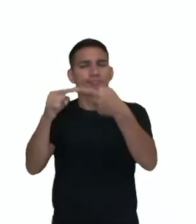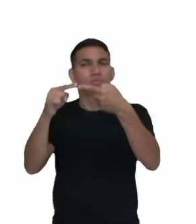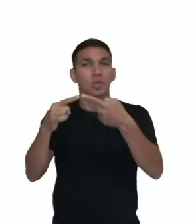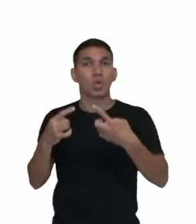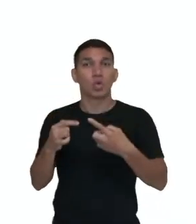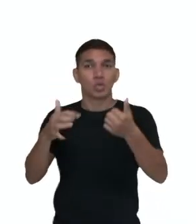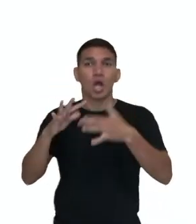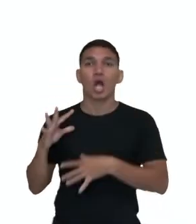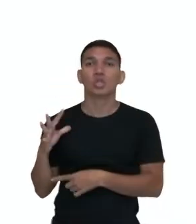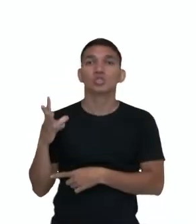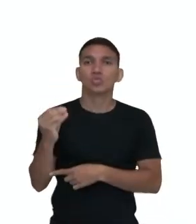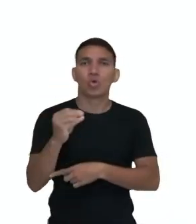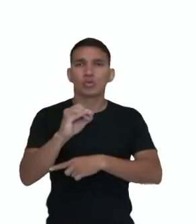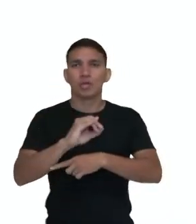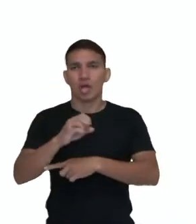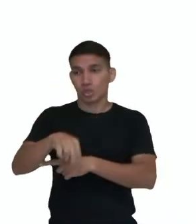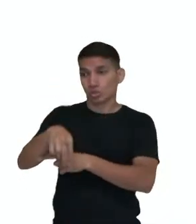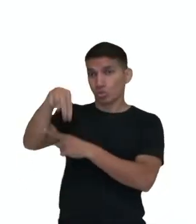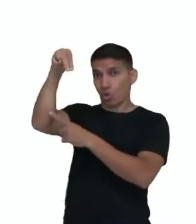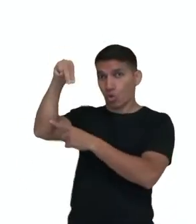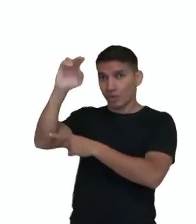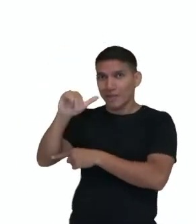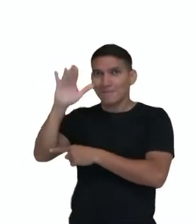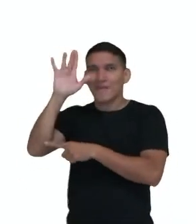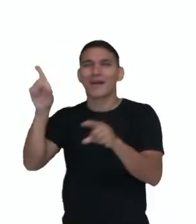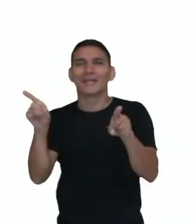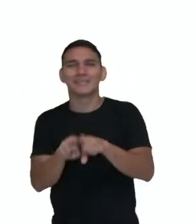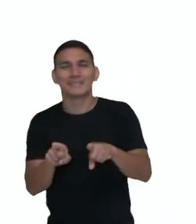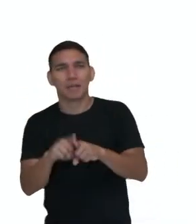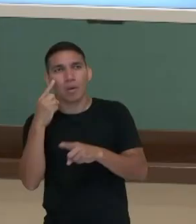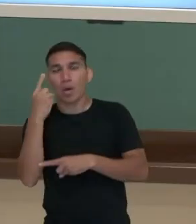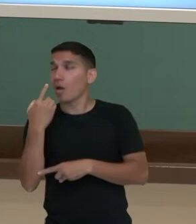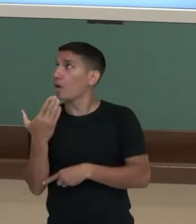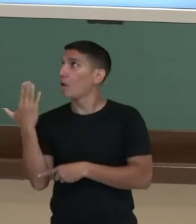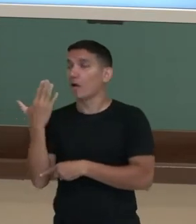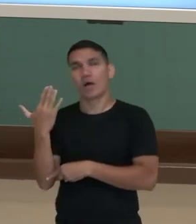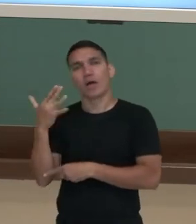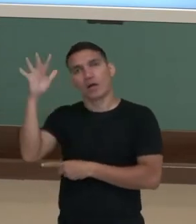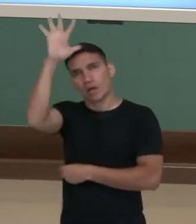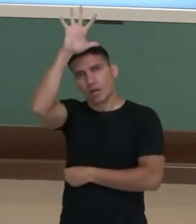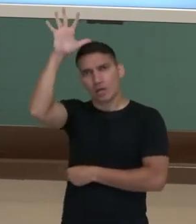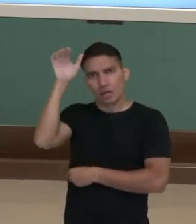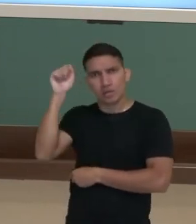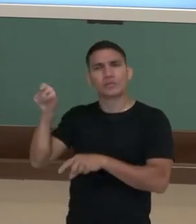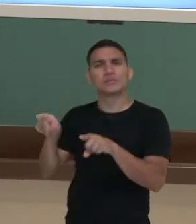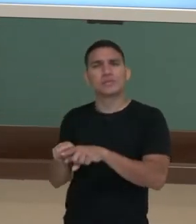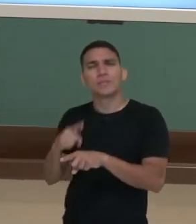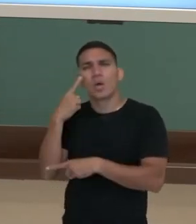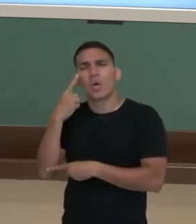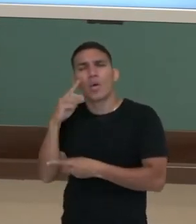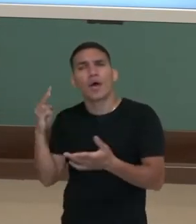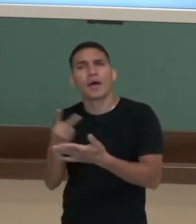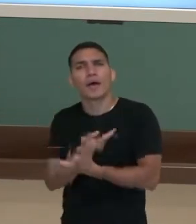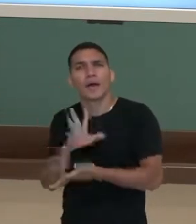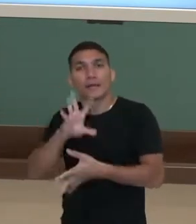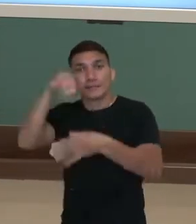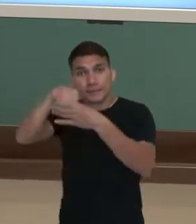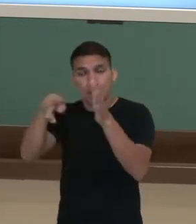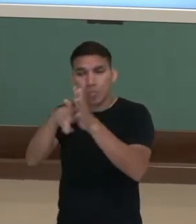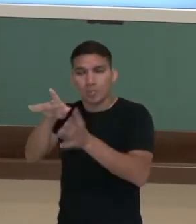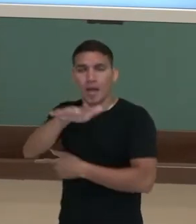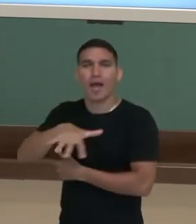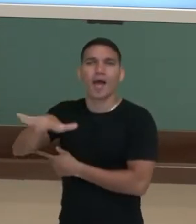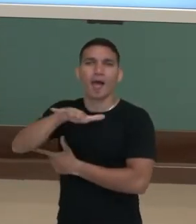toda a porção da região norte e mais uma parte do Mato Grosso, então que está dentro dessa